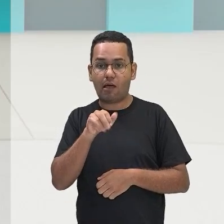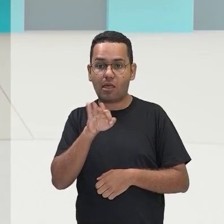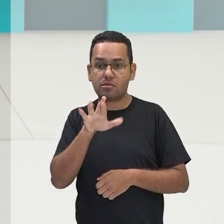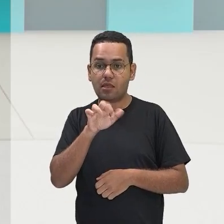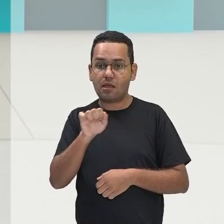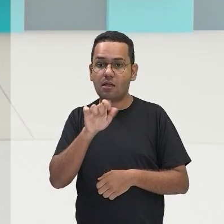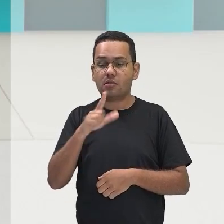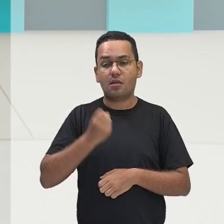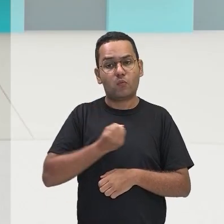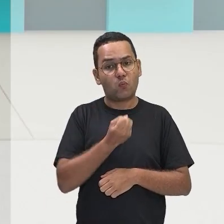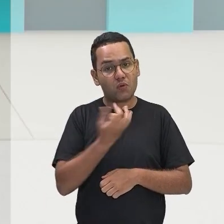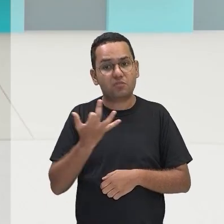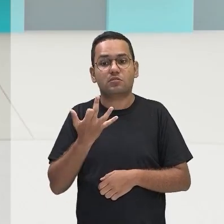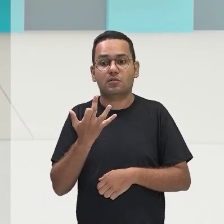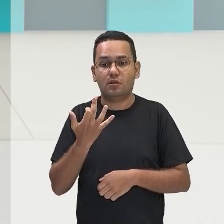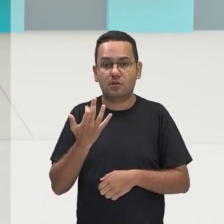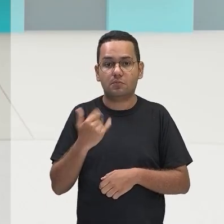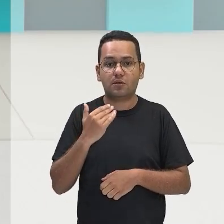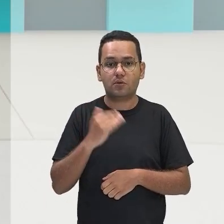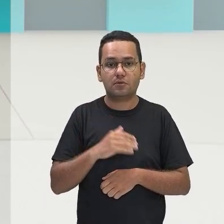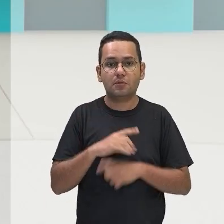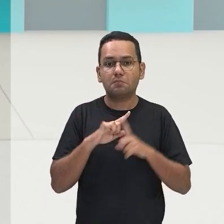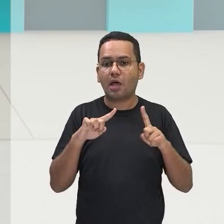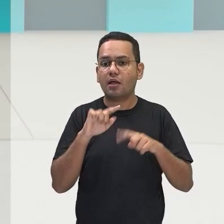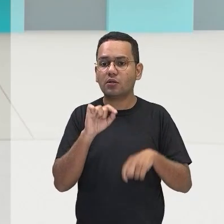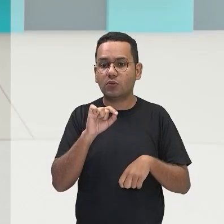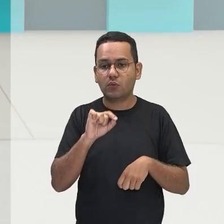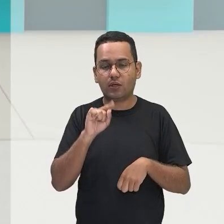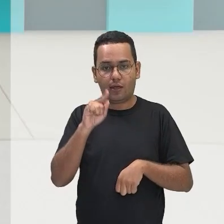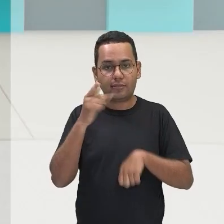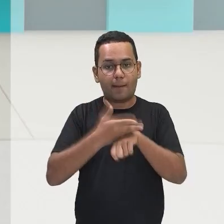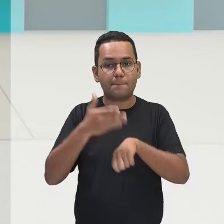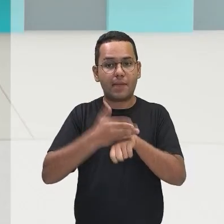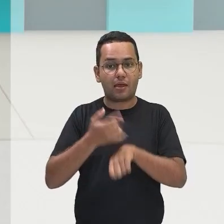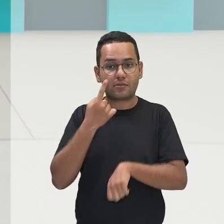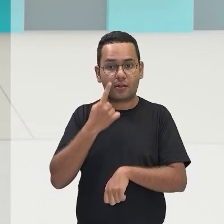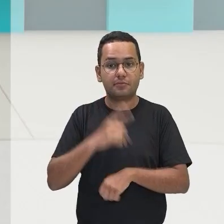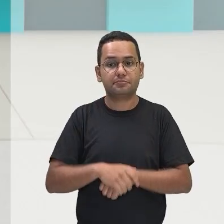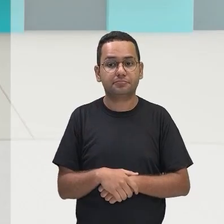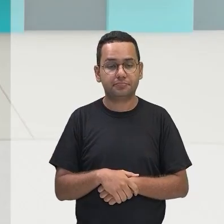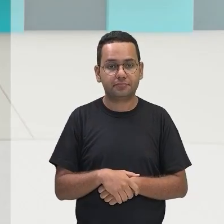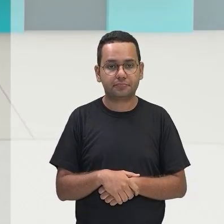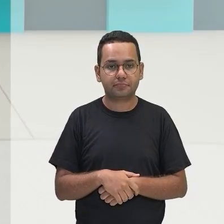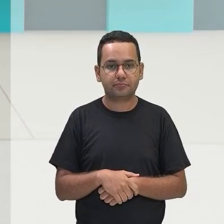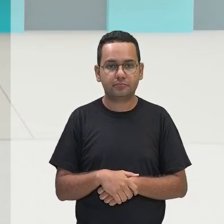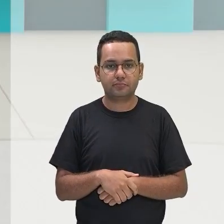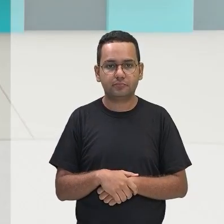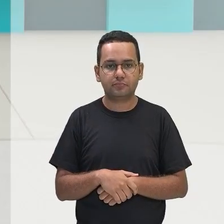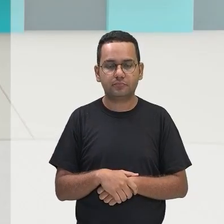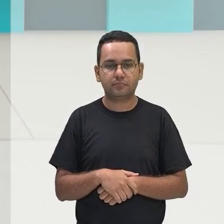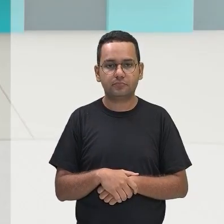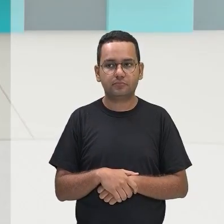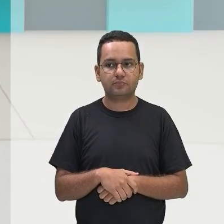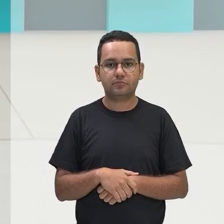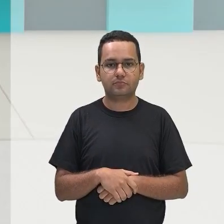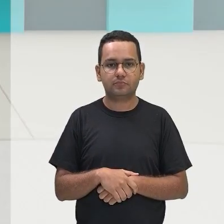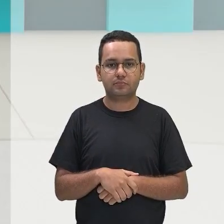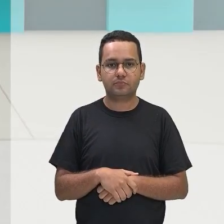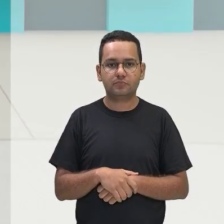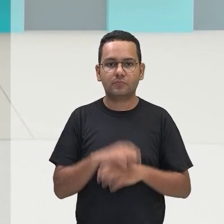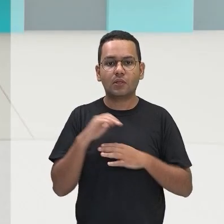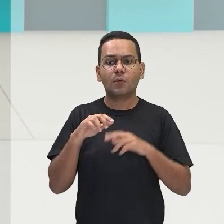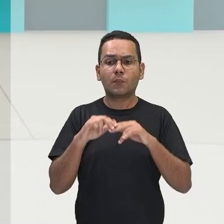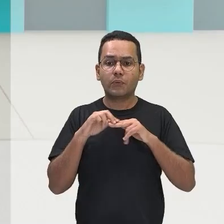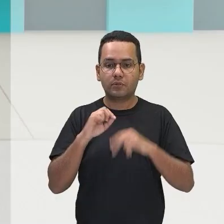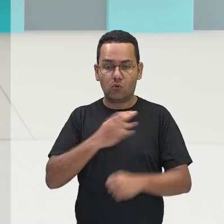quê? Do exercício físico, beleza? Isso faz com que o nosso coração